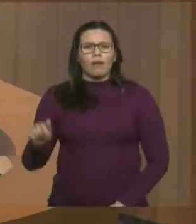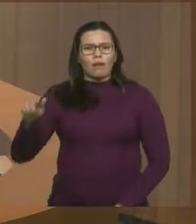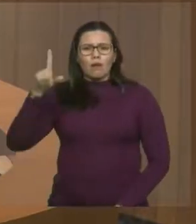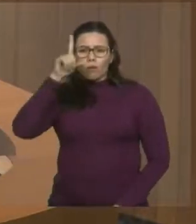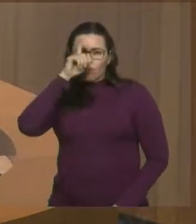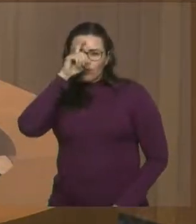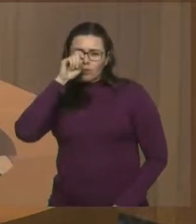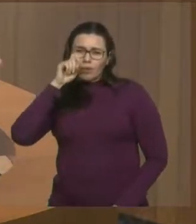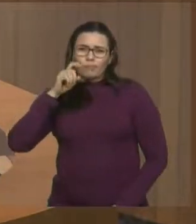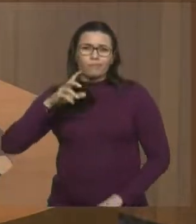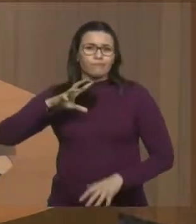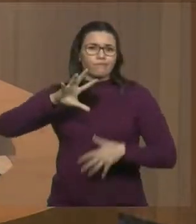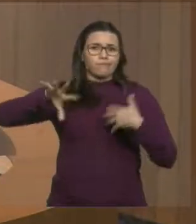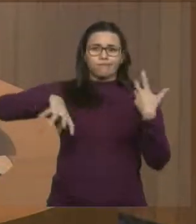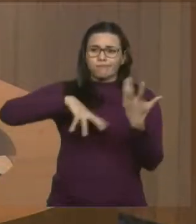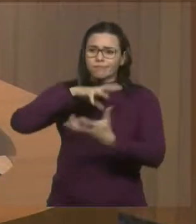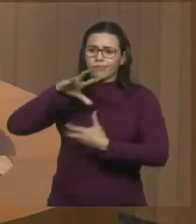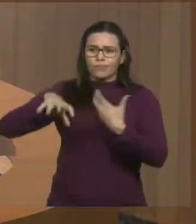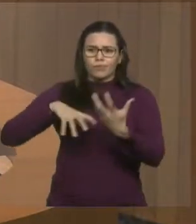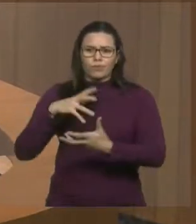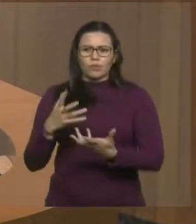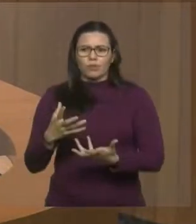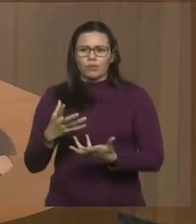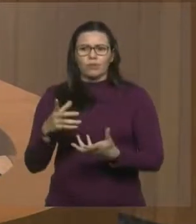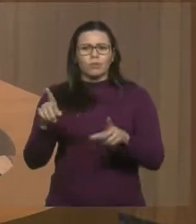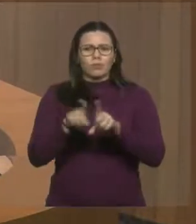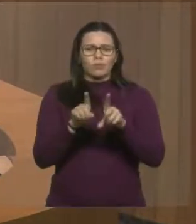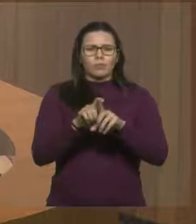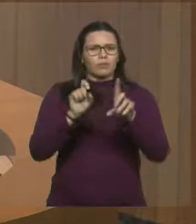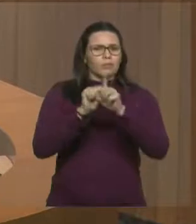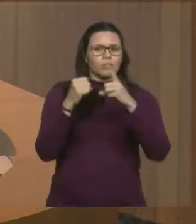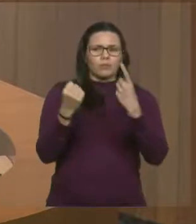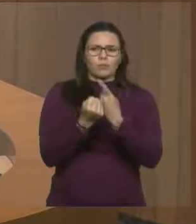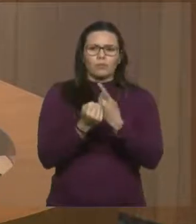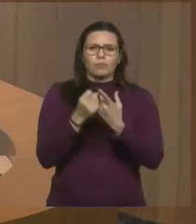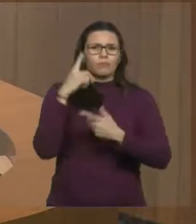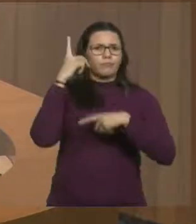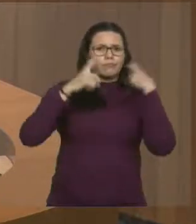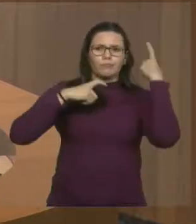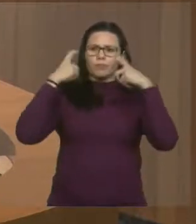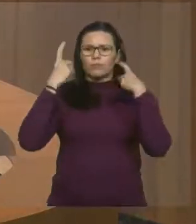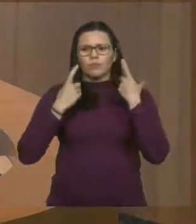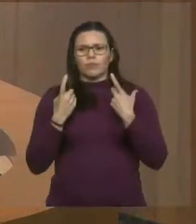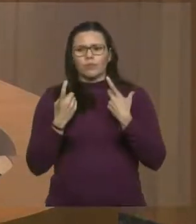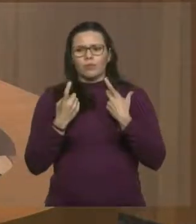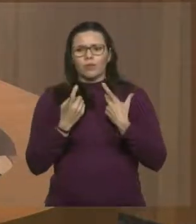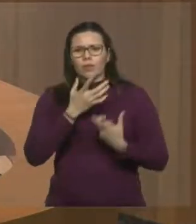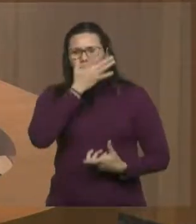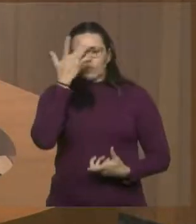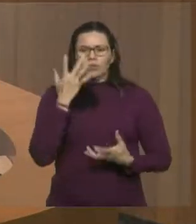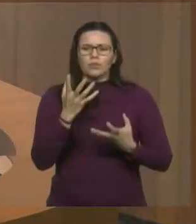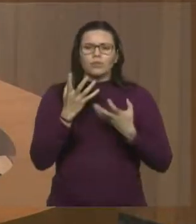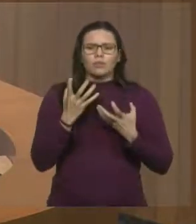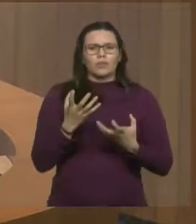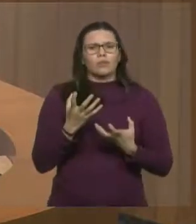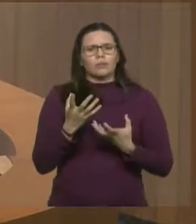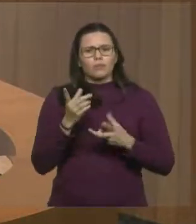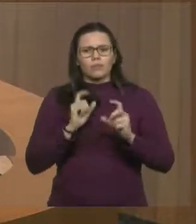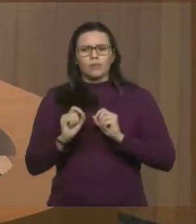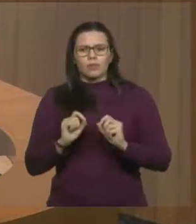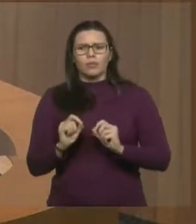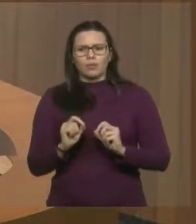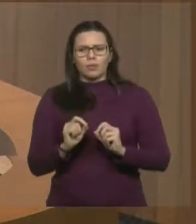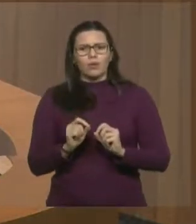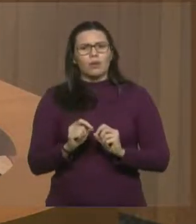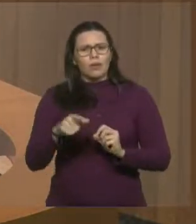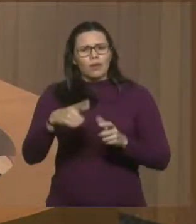político, comoção do ponto de vista social e preocupação com os que de fato querem fazer o enfrentamento do problema.